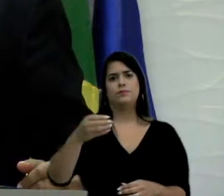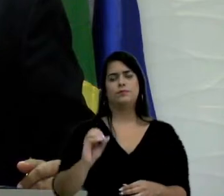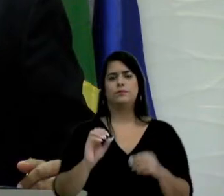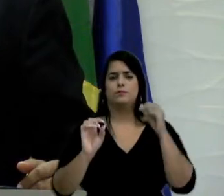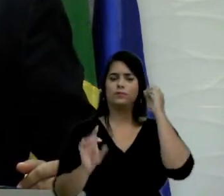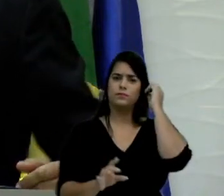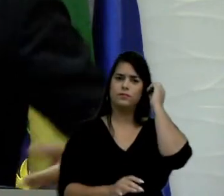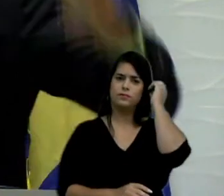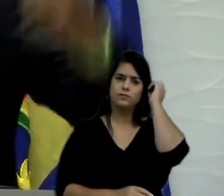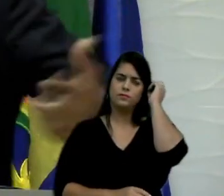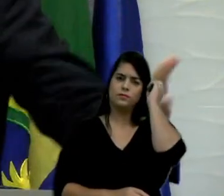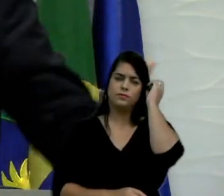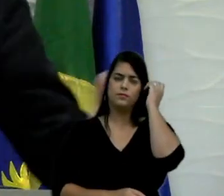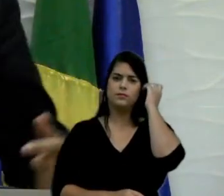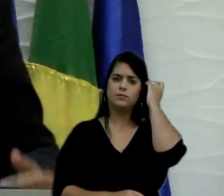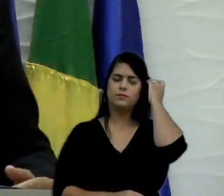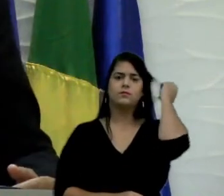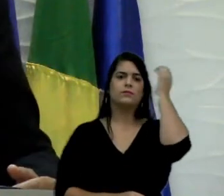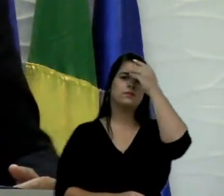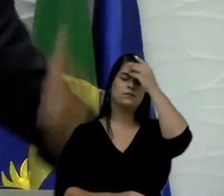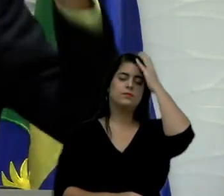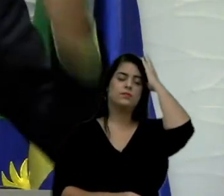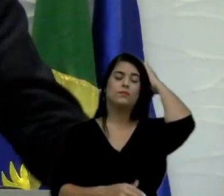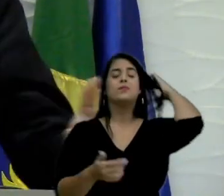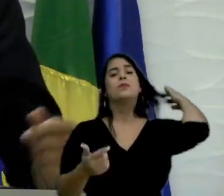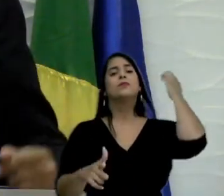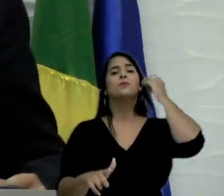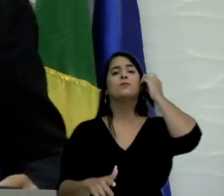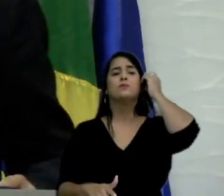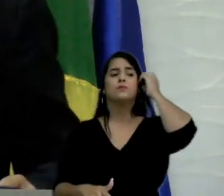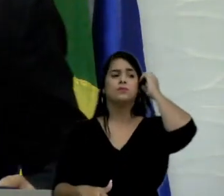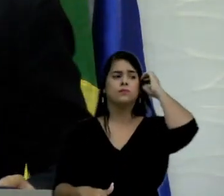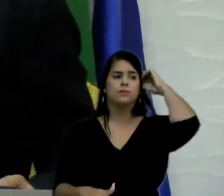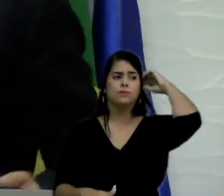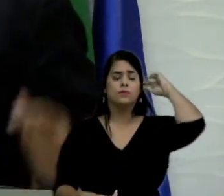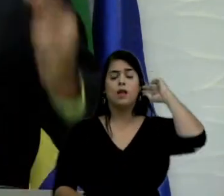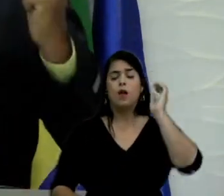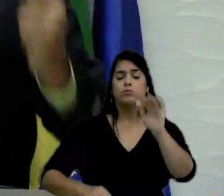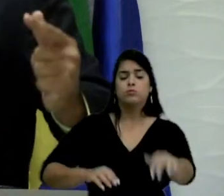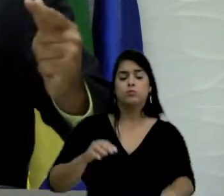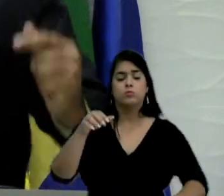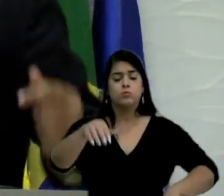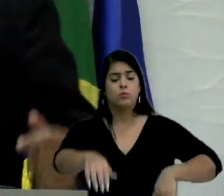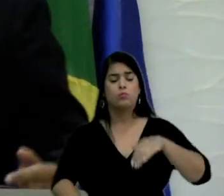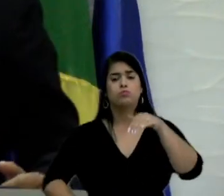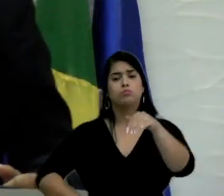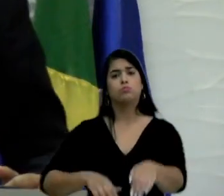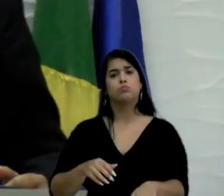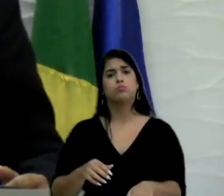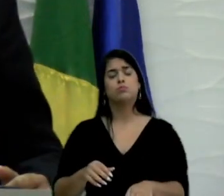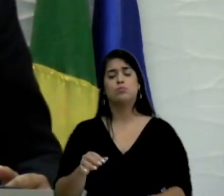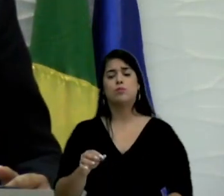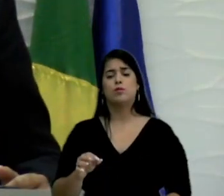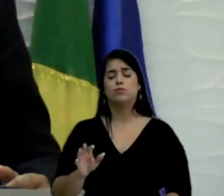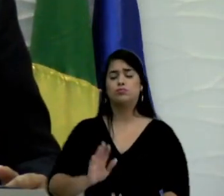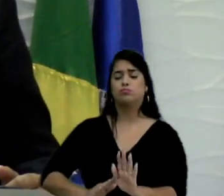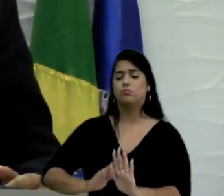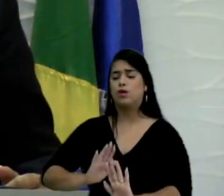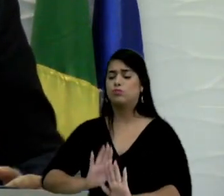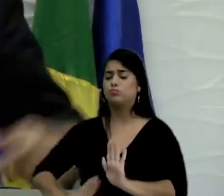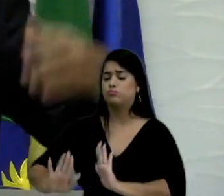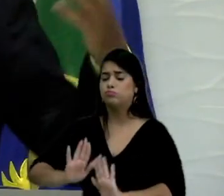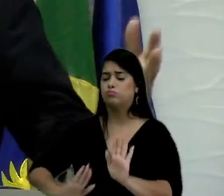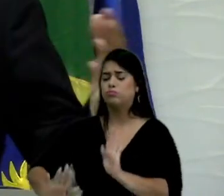dias não tem a piscina que tinha para fazer o tratamento dessas crianças